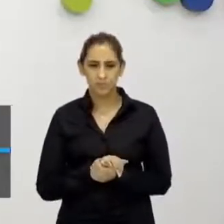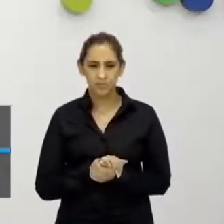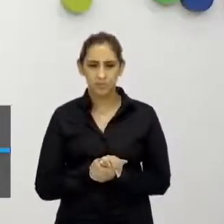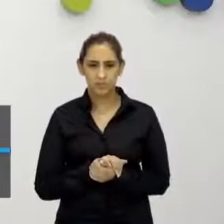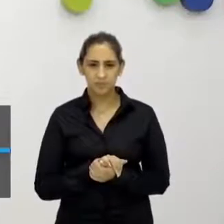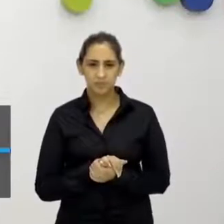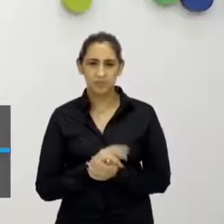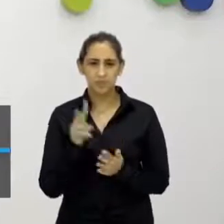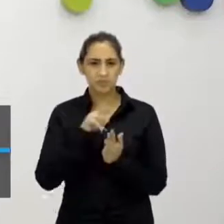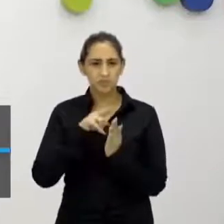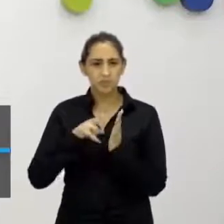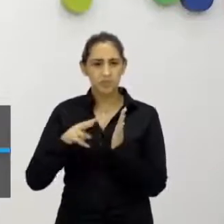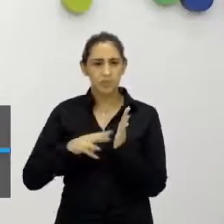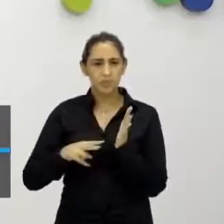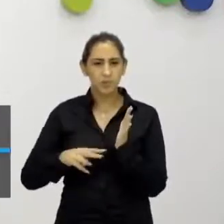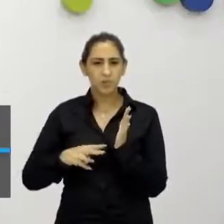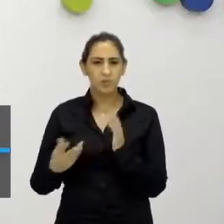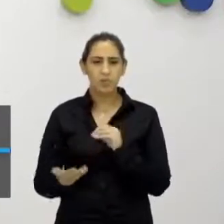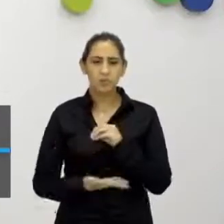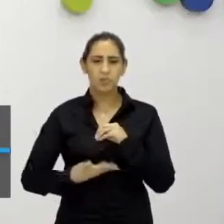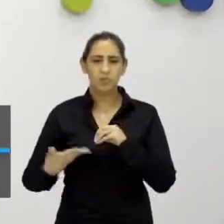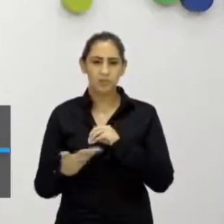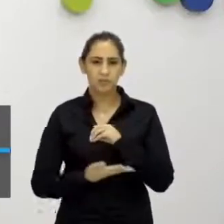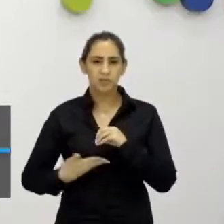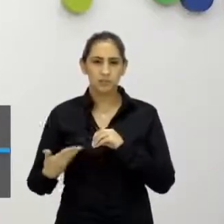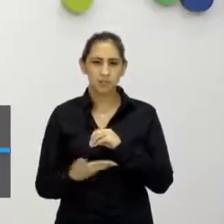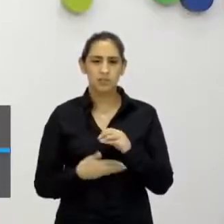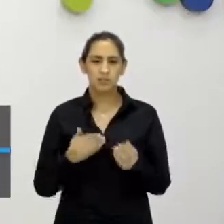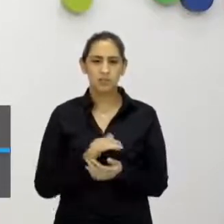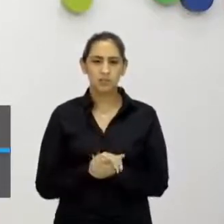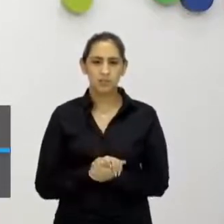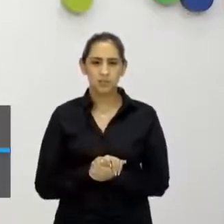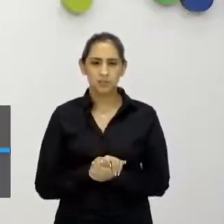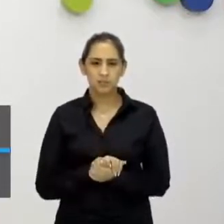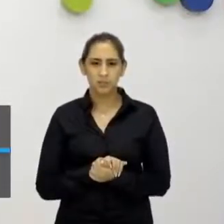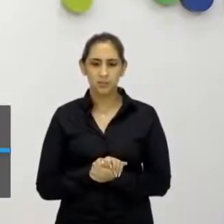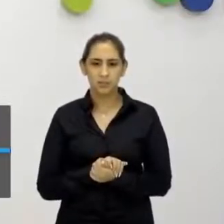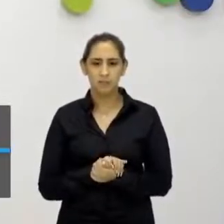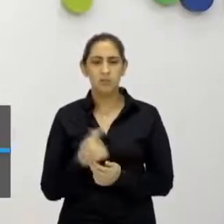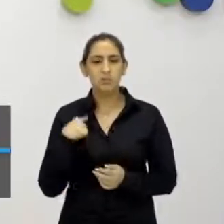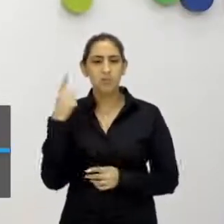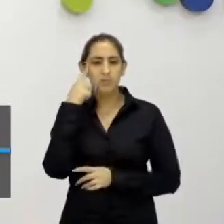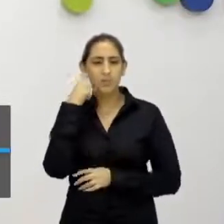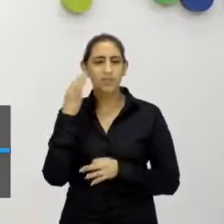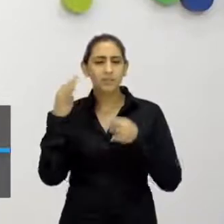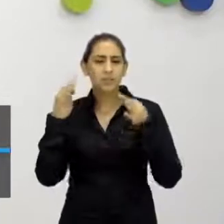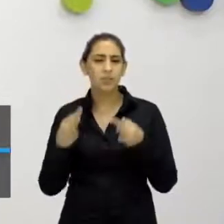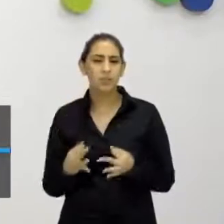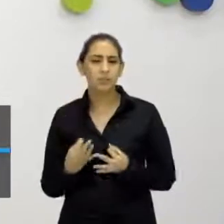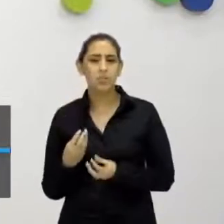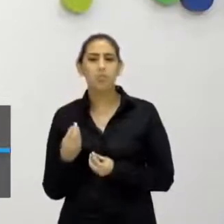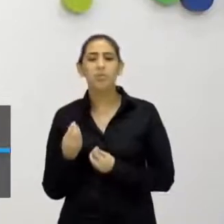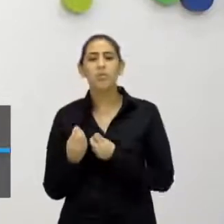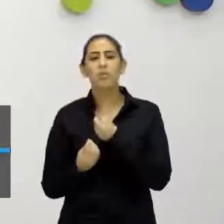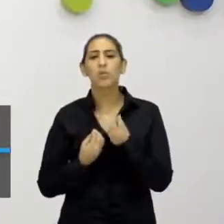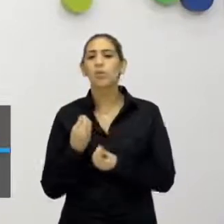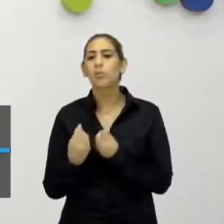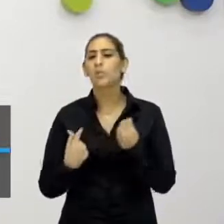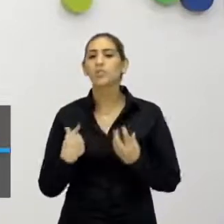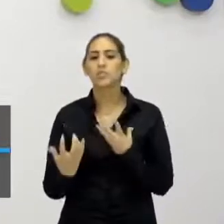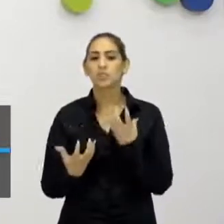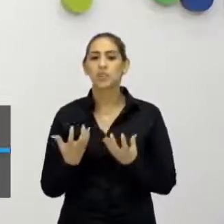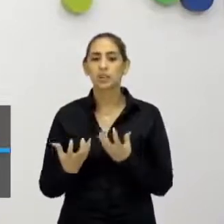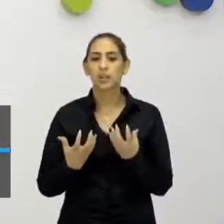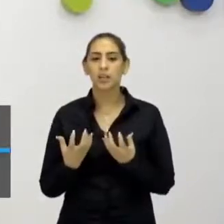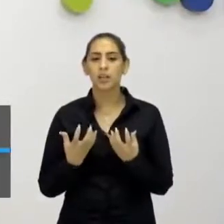profundidade, leituras das mais diversas. Porém, a gente tem que pensar direitinho quando a gente